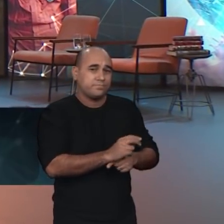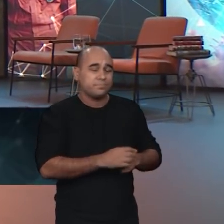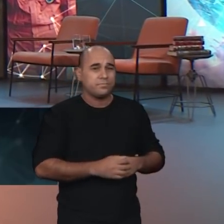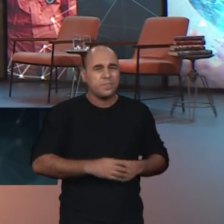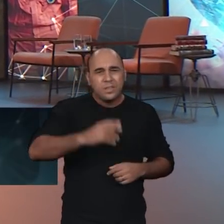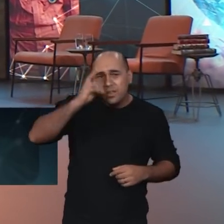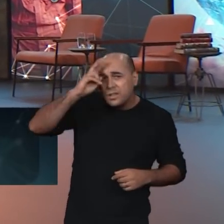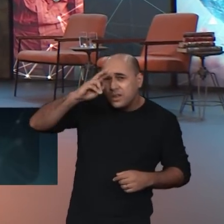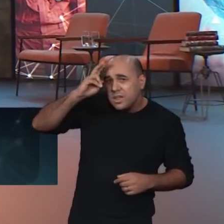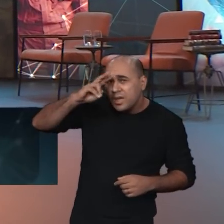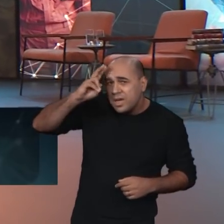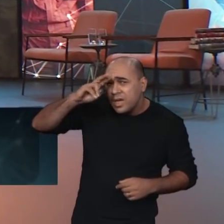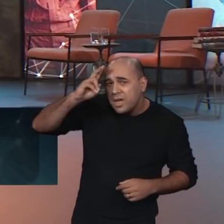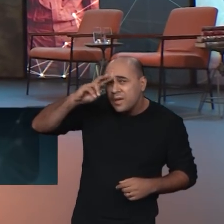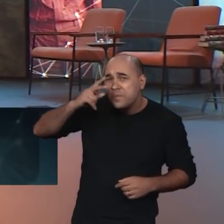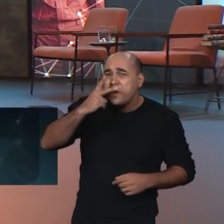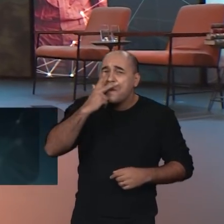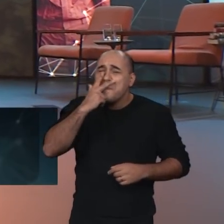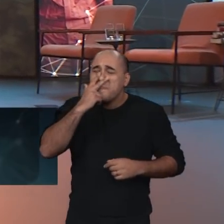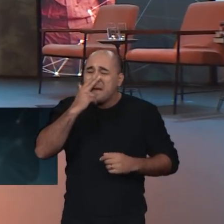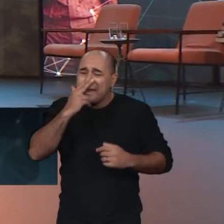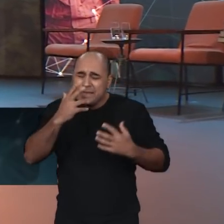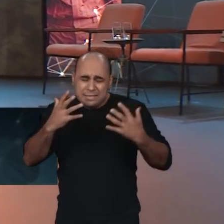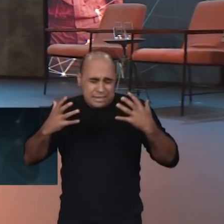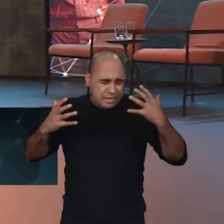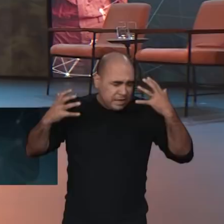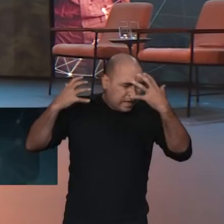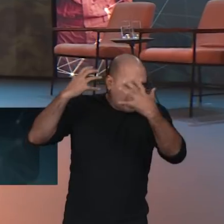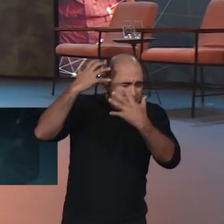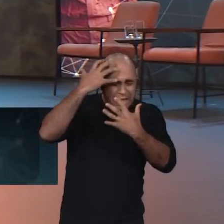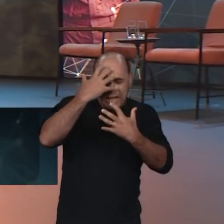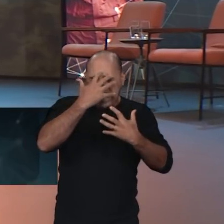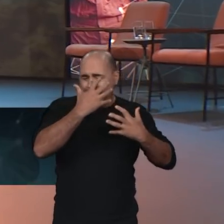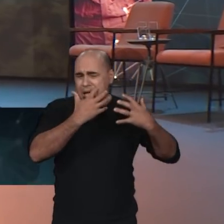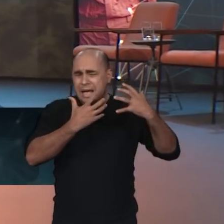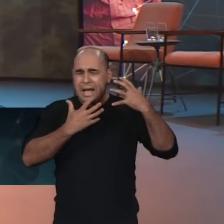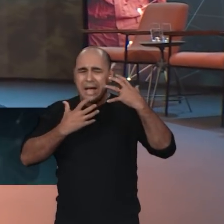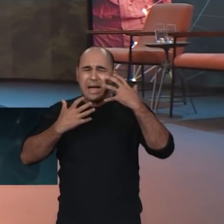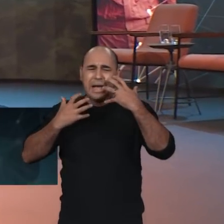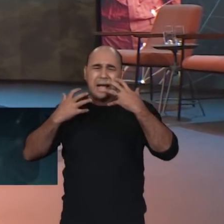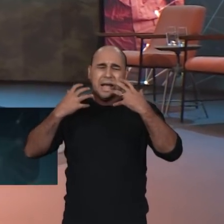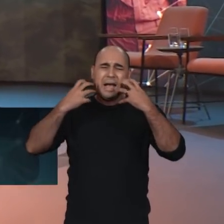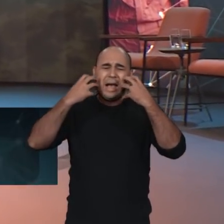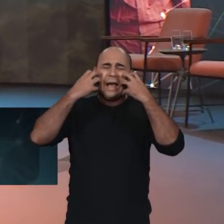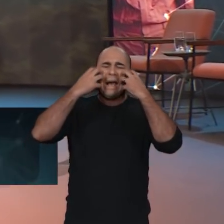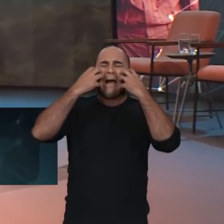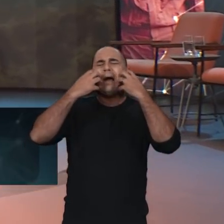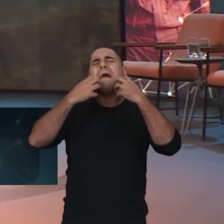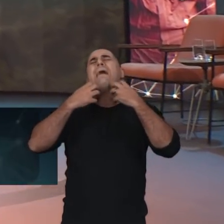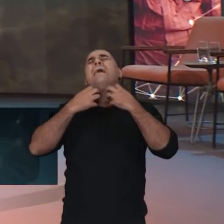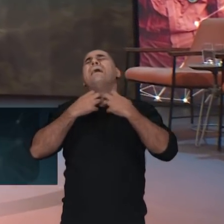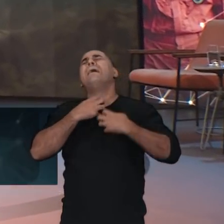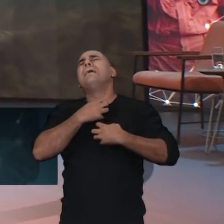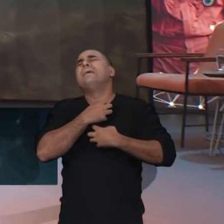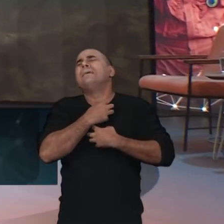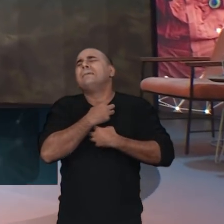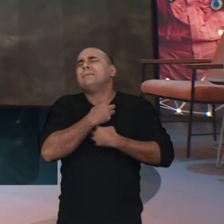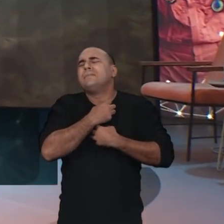quando o céu da sua vida se fechou. Cuidei